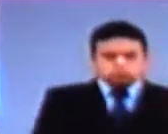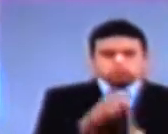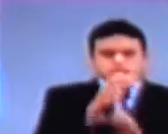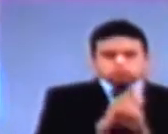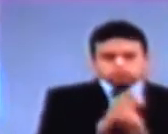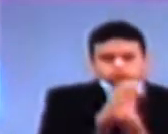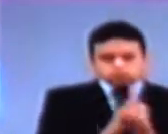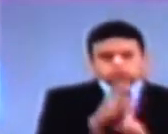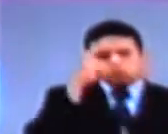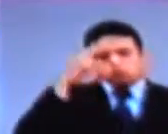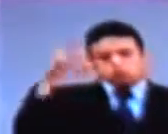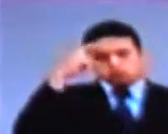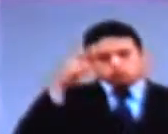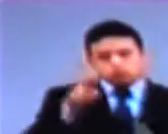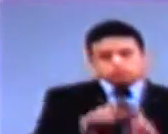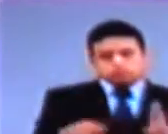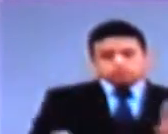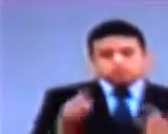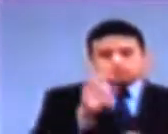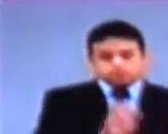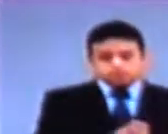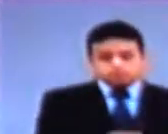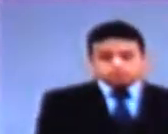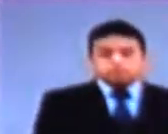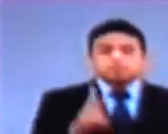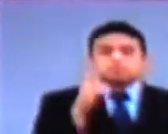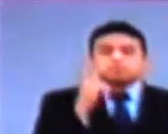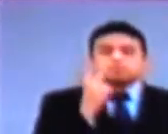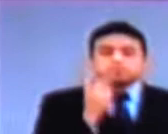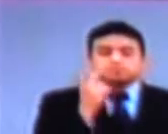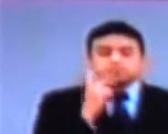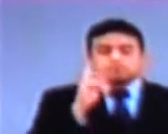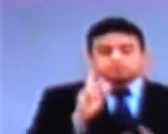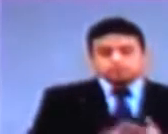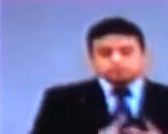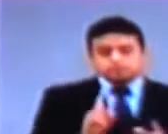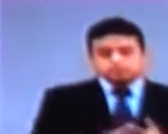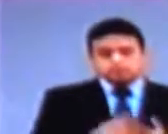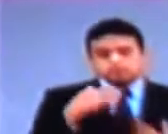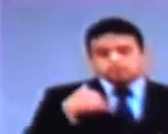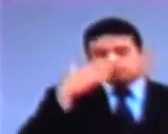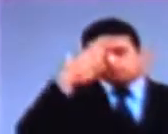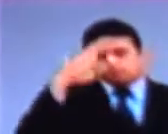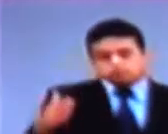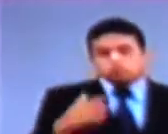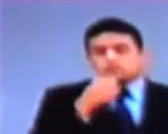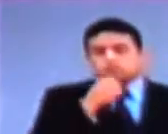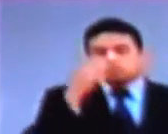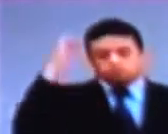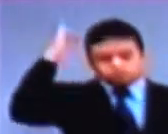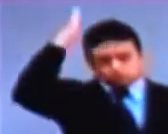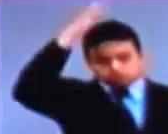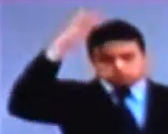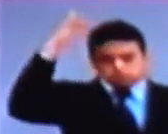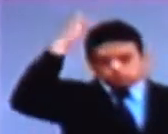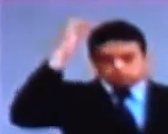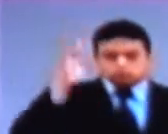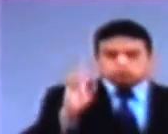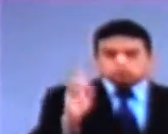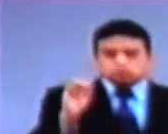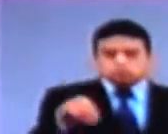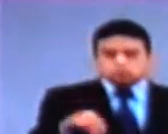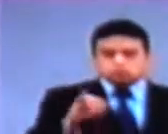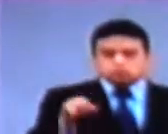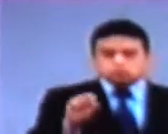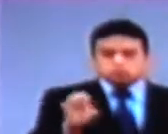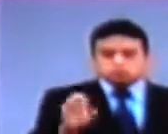calendário cultural religioso do estado do Ceará. Queria agradecer Dom José Antônio, que foi o